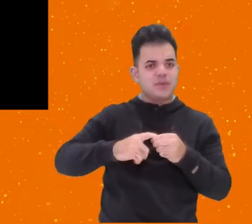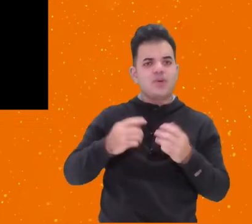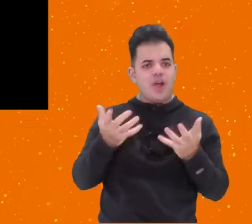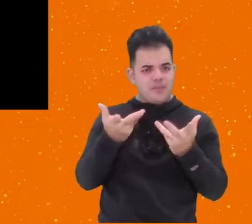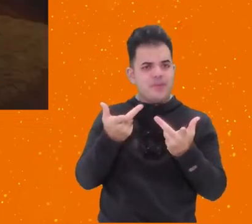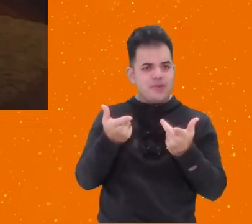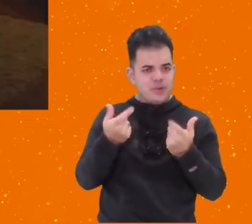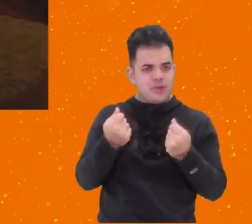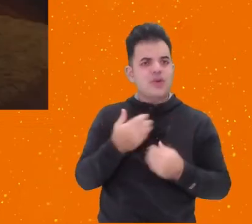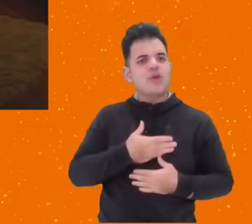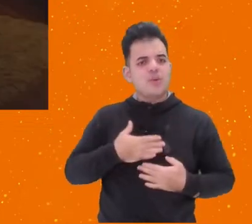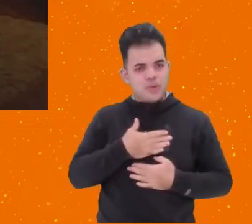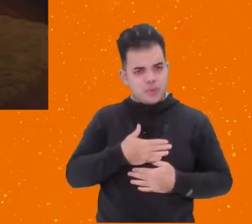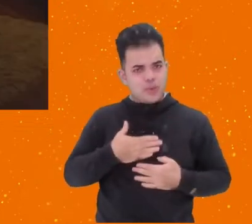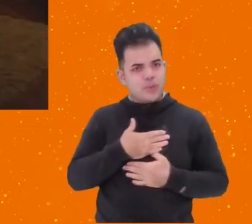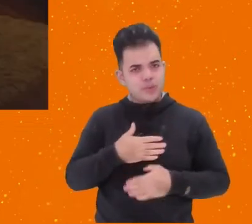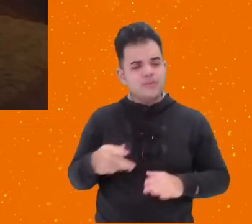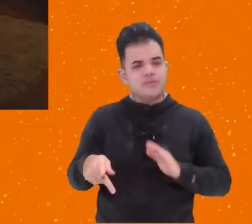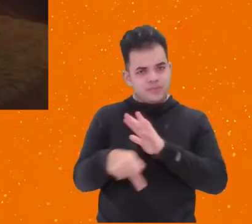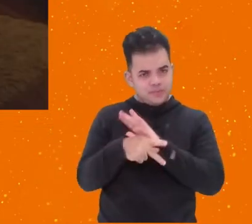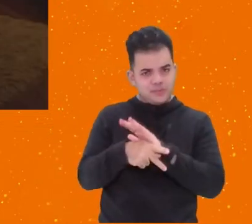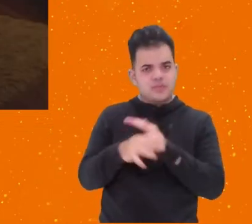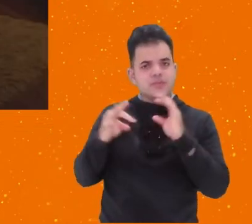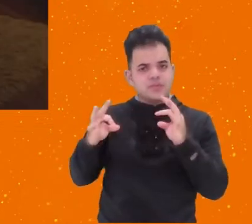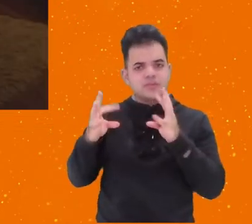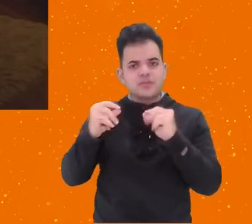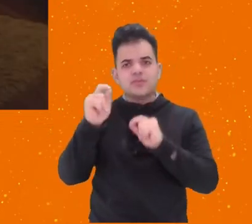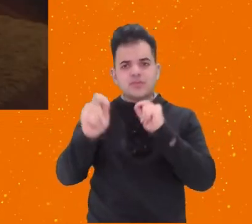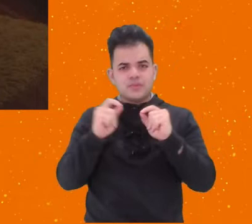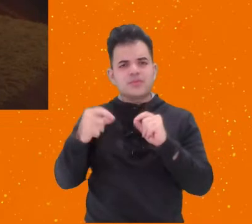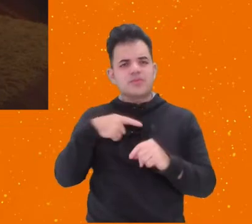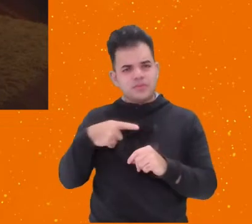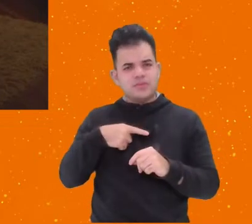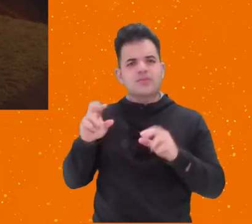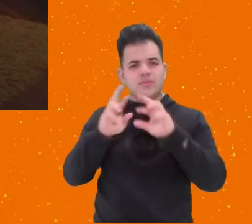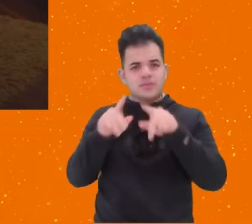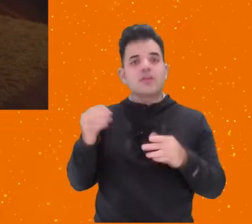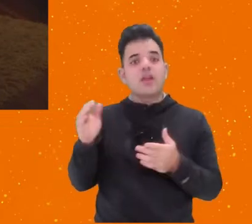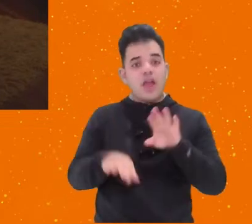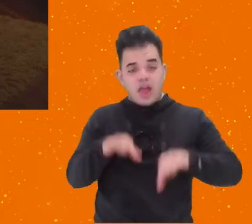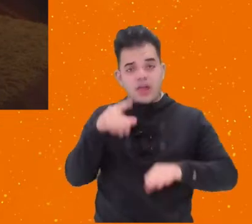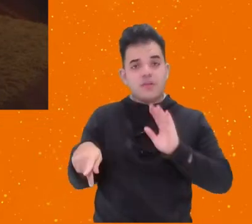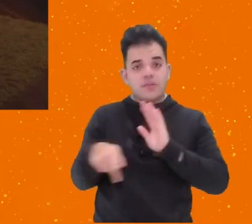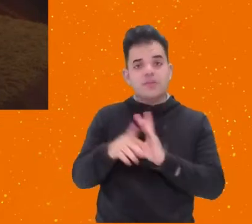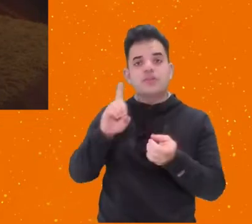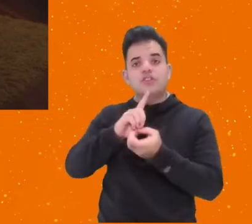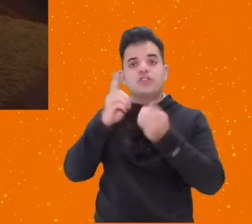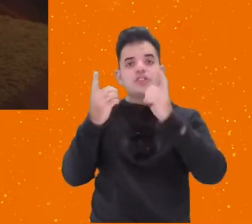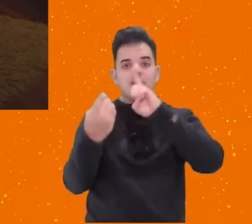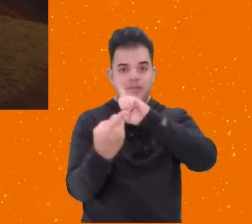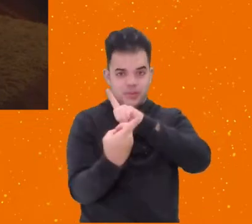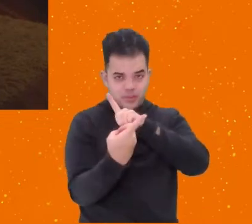gosto muito dessa sequência porque trata de muita coisa assim. E às vezes a gente fala muito em range dinâmico